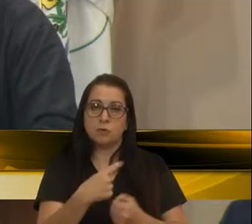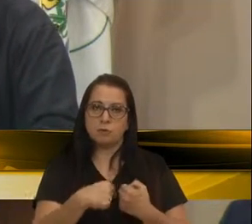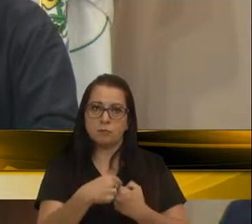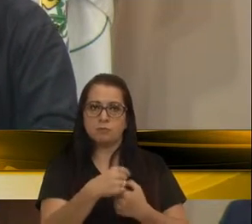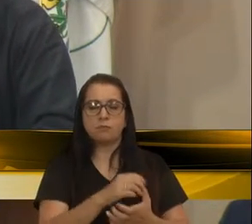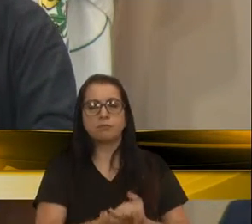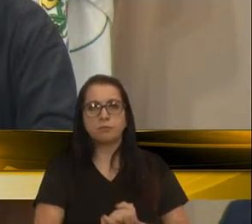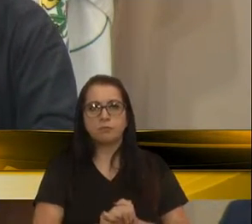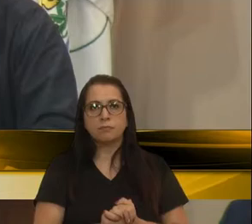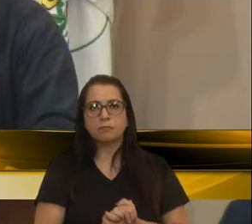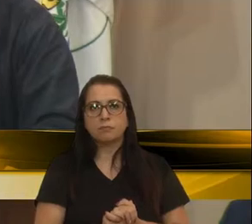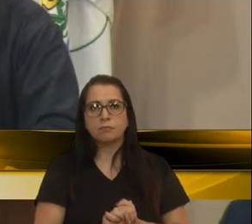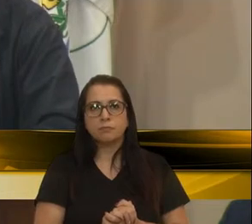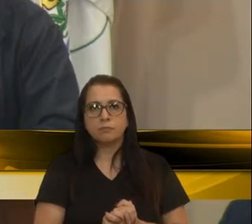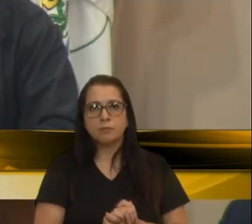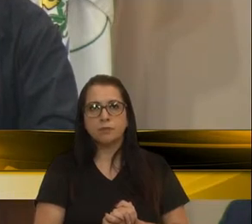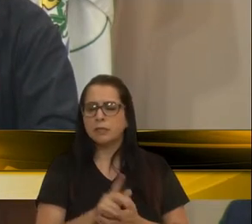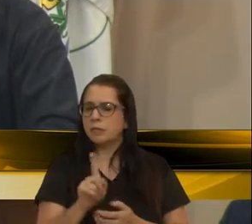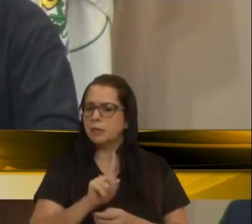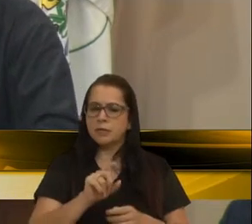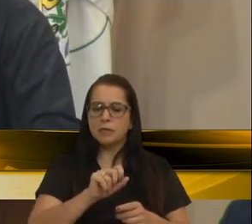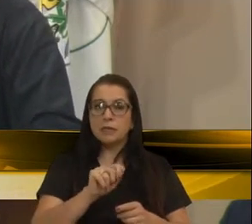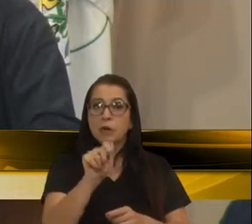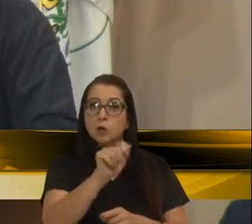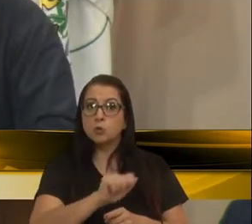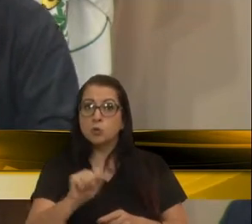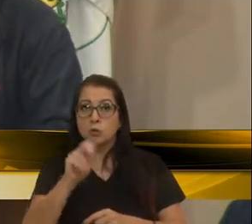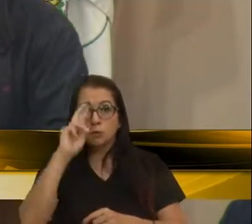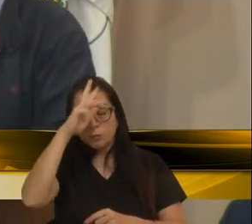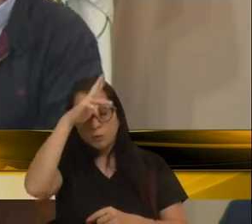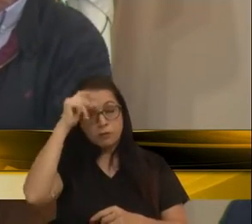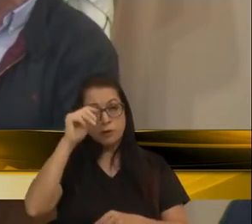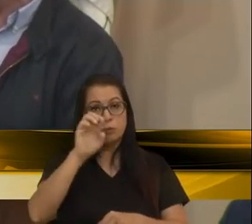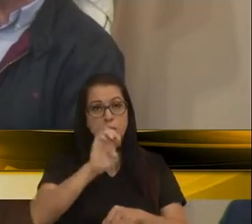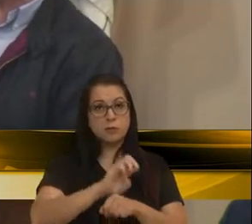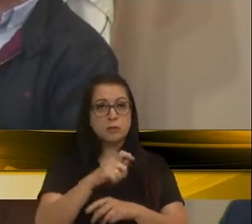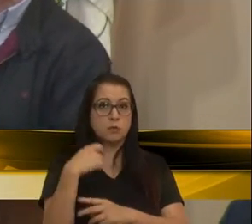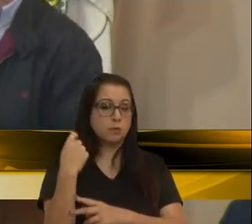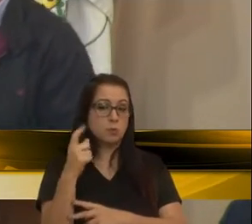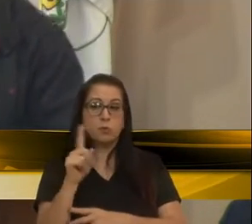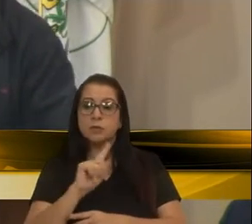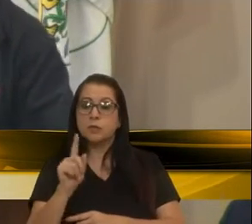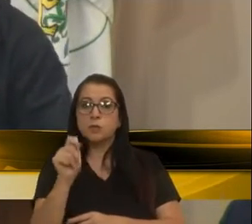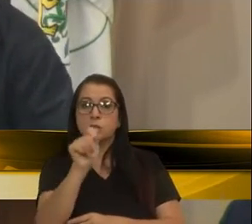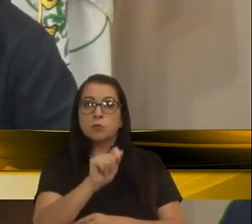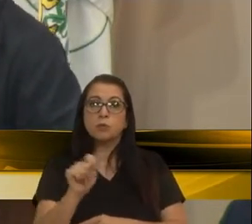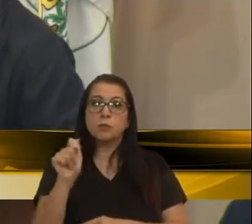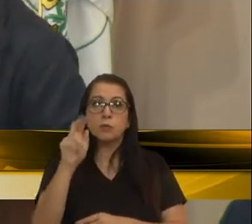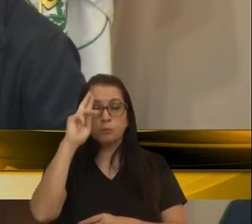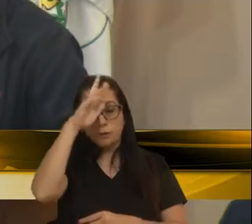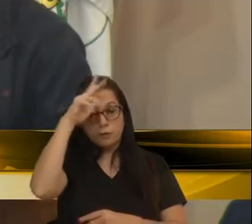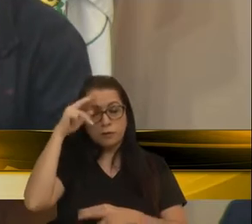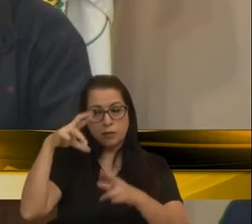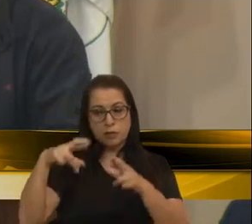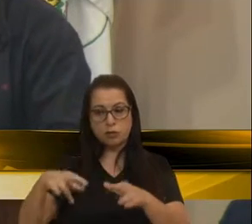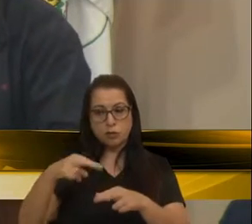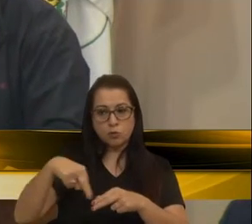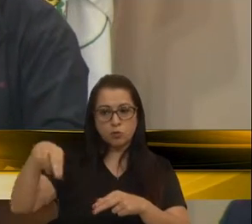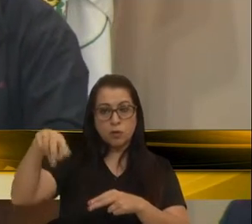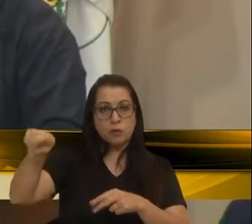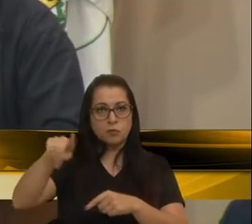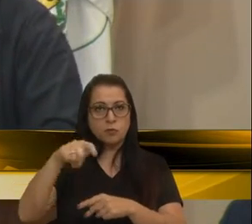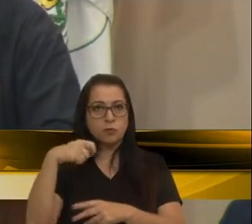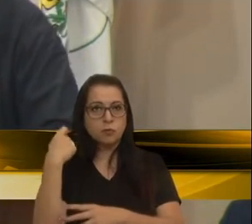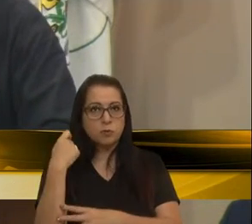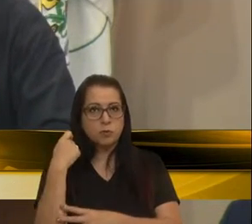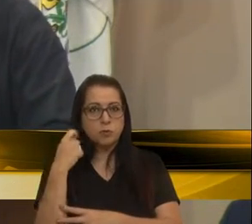município. Nem na Associação dos Prefeitos do Estado do Rio Grande do Sul, nem na Associação dos Prefeitos da região Nordeste do Rio Grande do